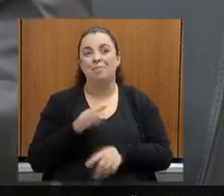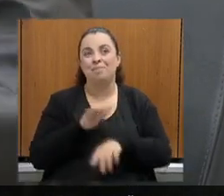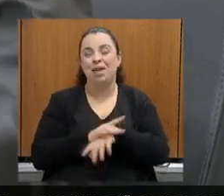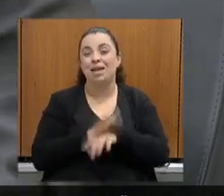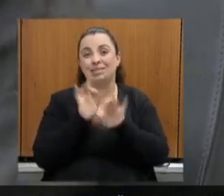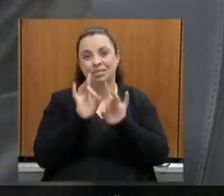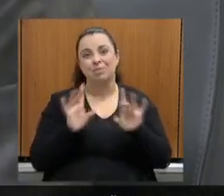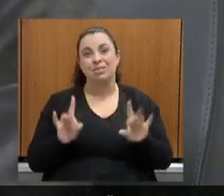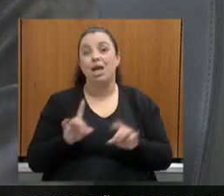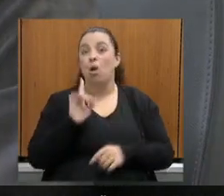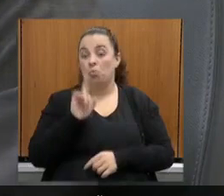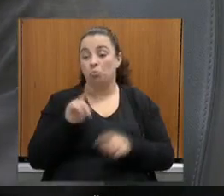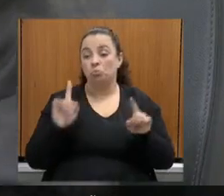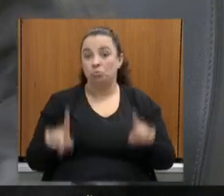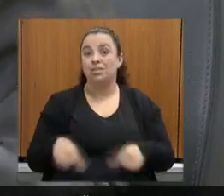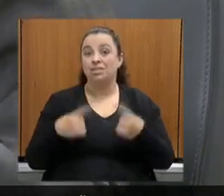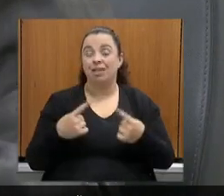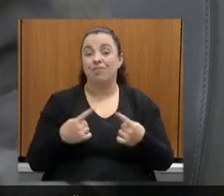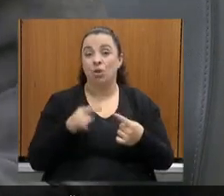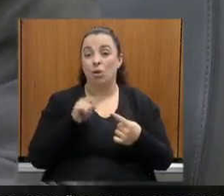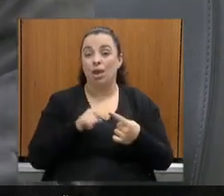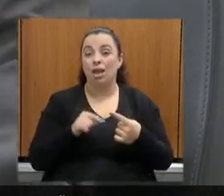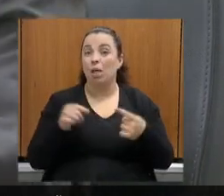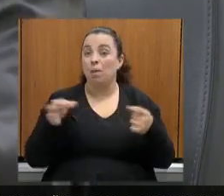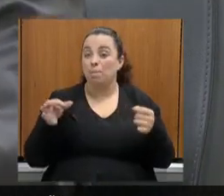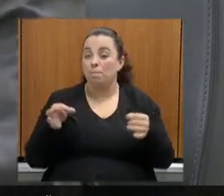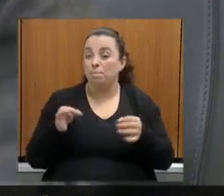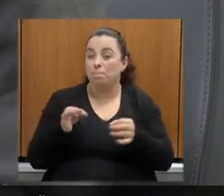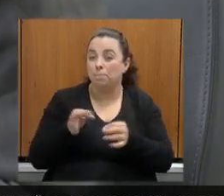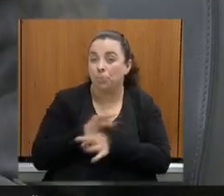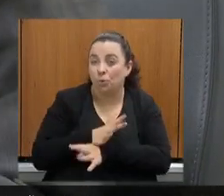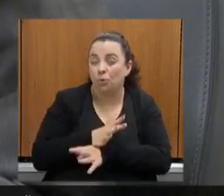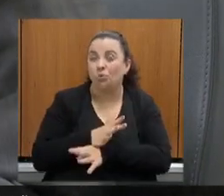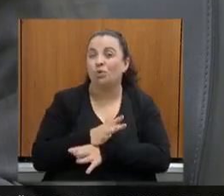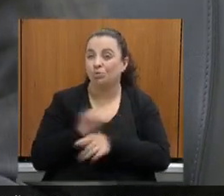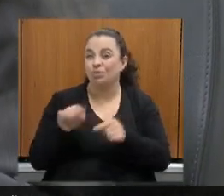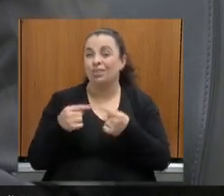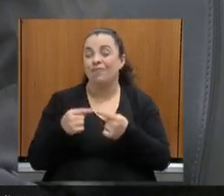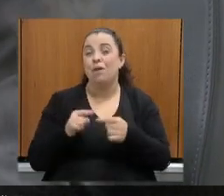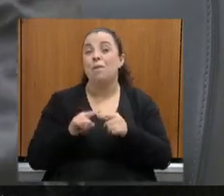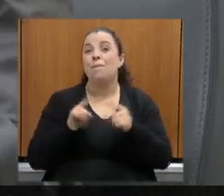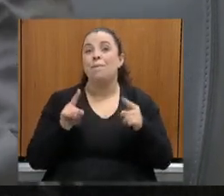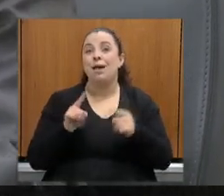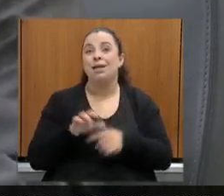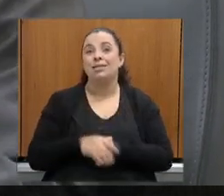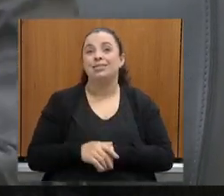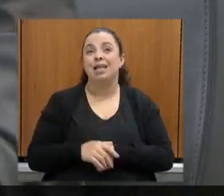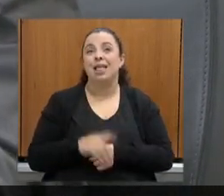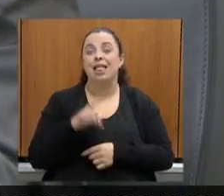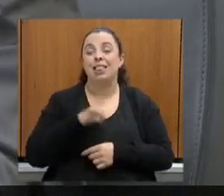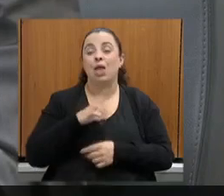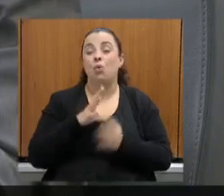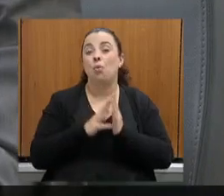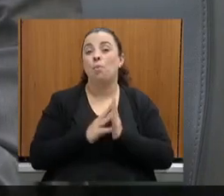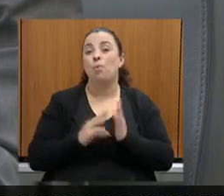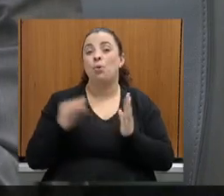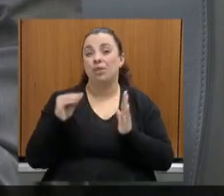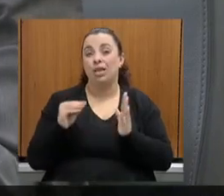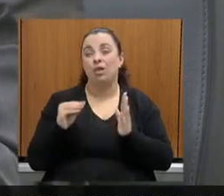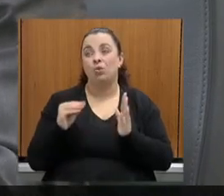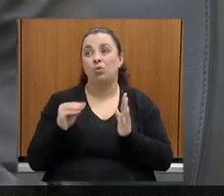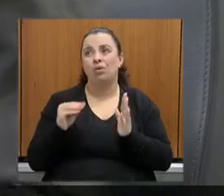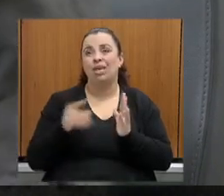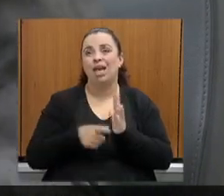dos olhos é um desafio implementá-lo mas a gente está alterando é um modelo que era de fazer em